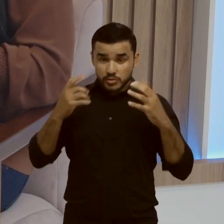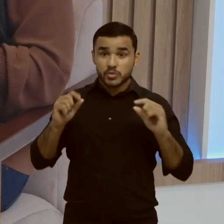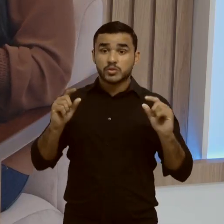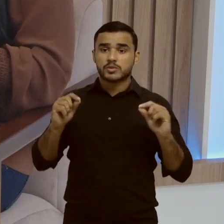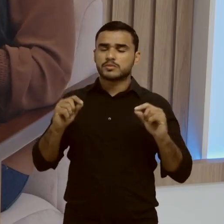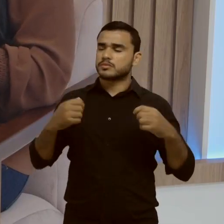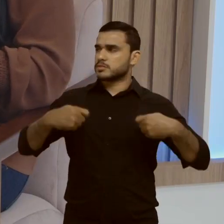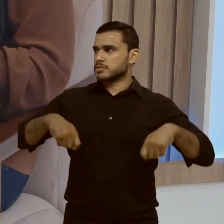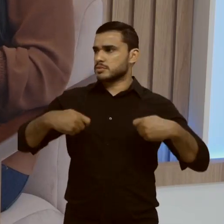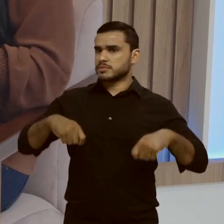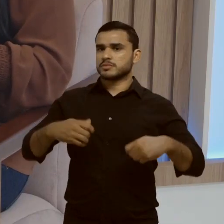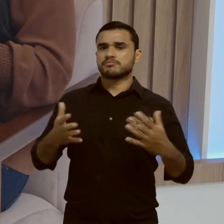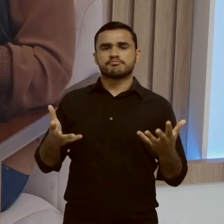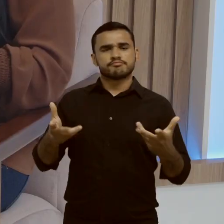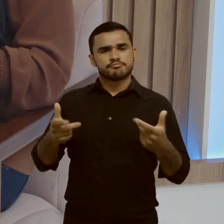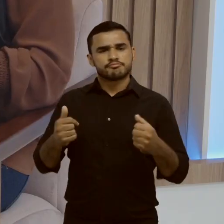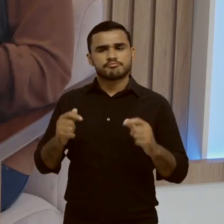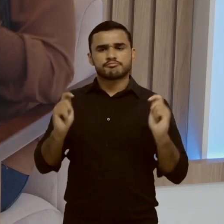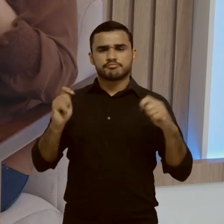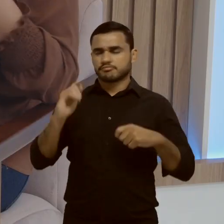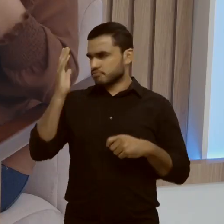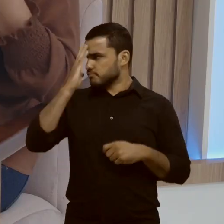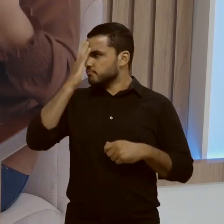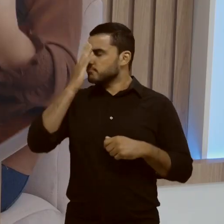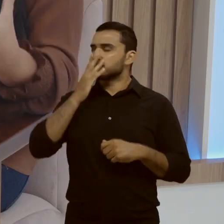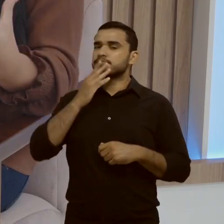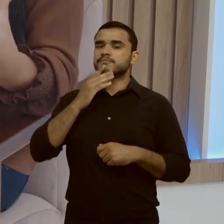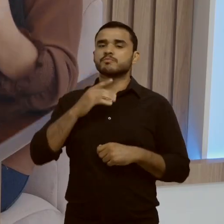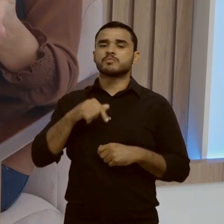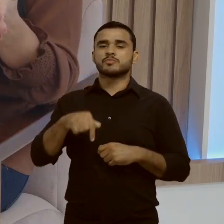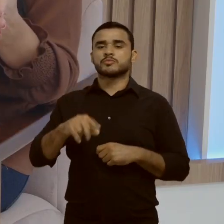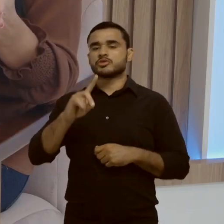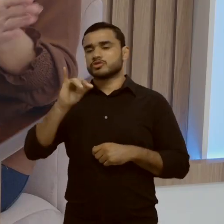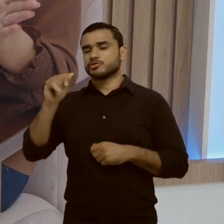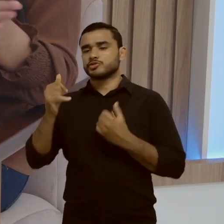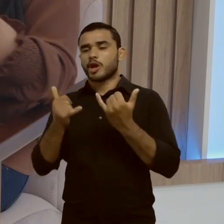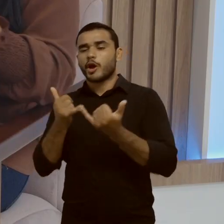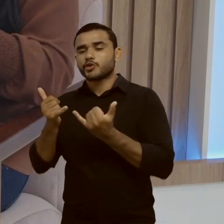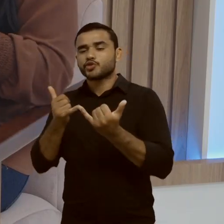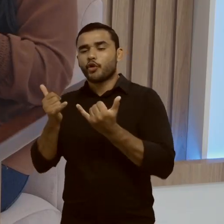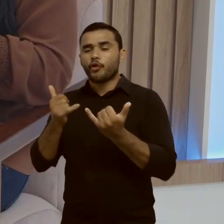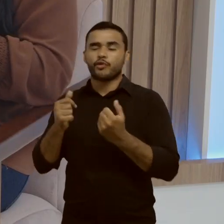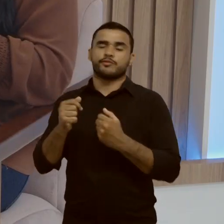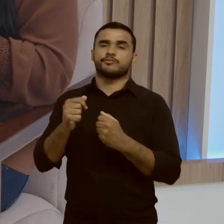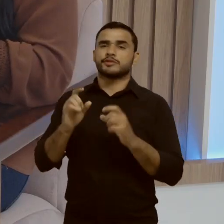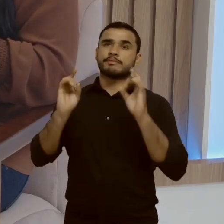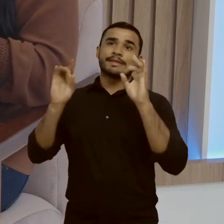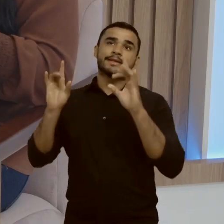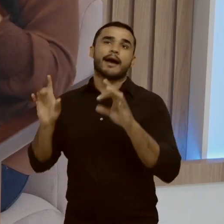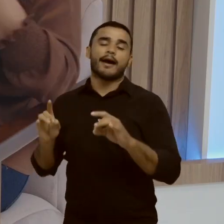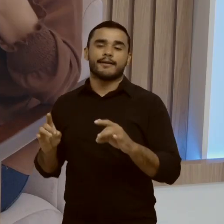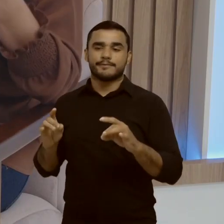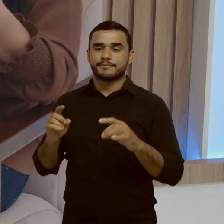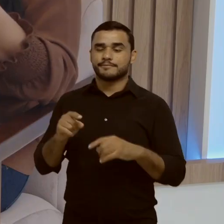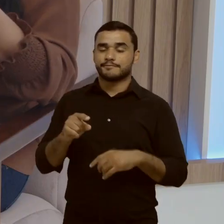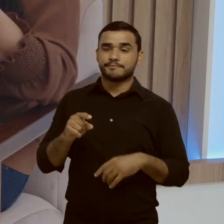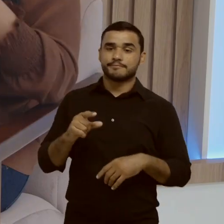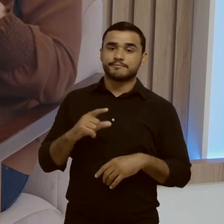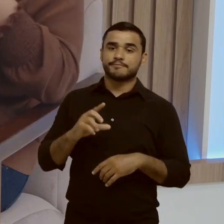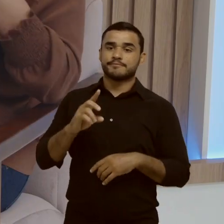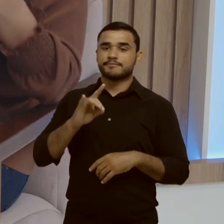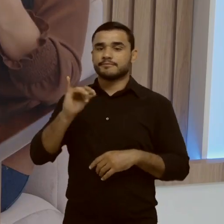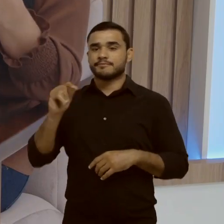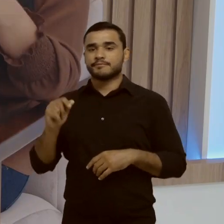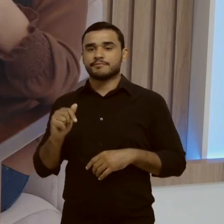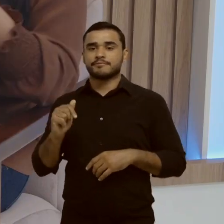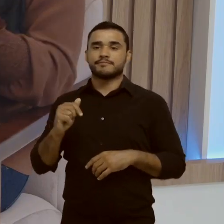ter momentos de qualidade, né? Organizar, hoje é o dia do jogo, estabelecer durante a semana uma rotina. Hoje é o dia do jogo,